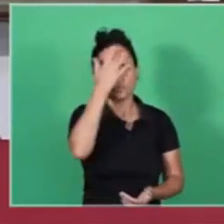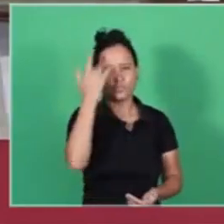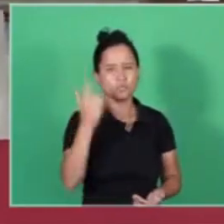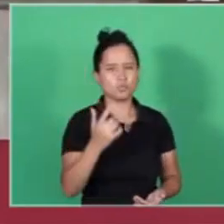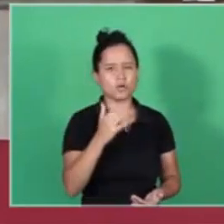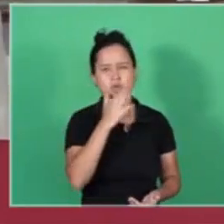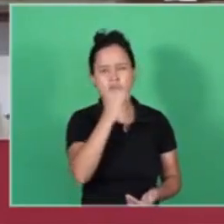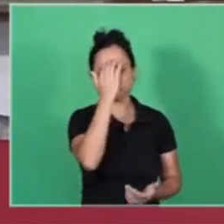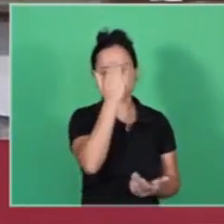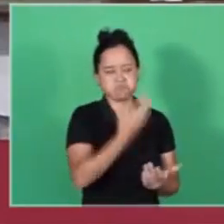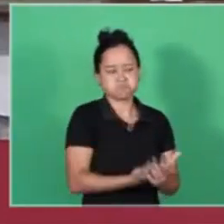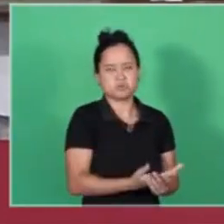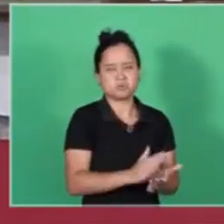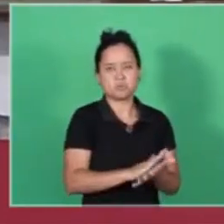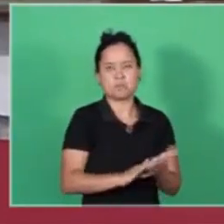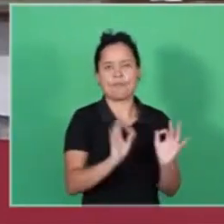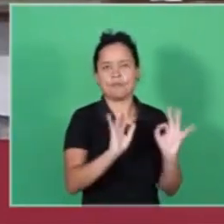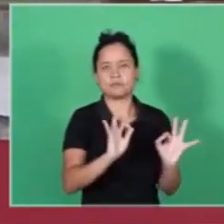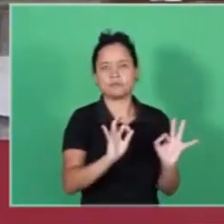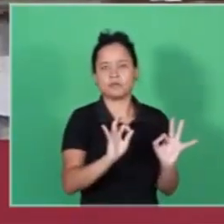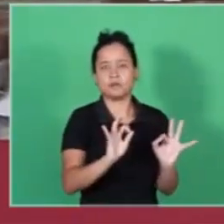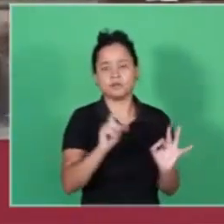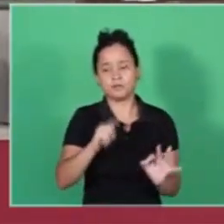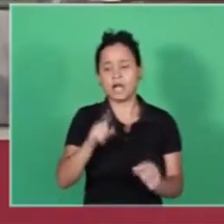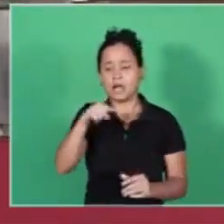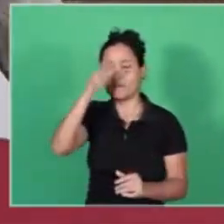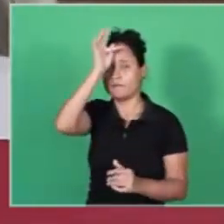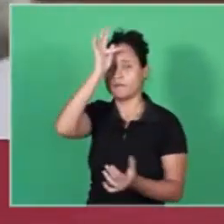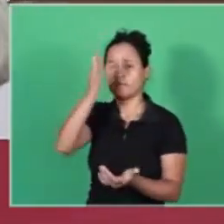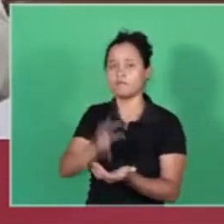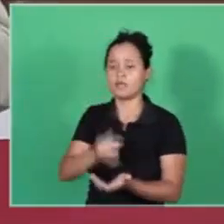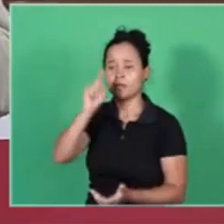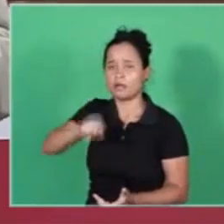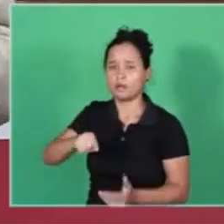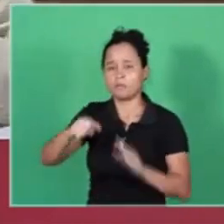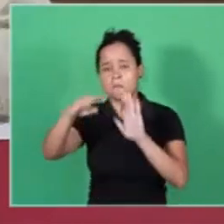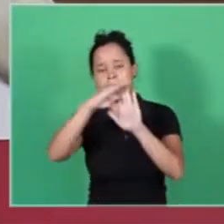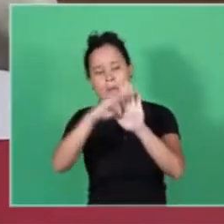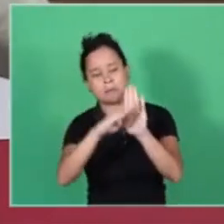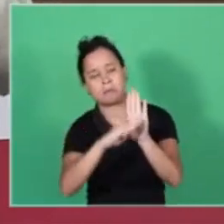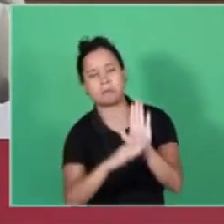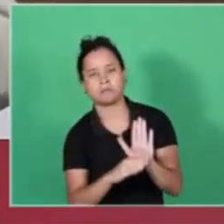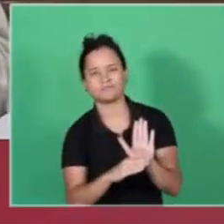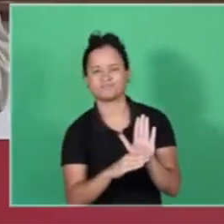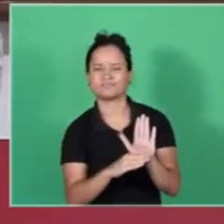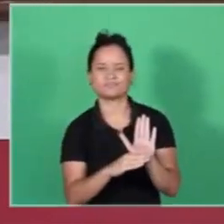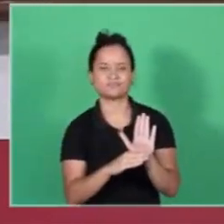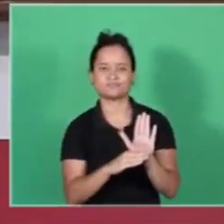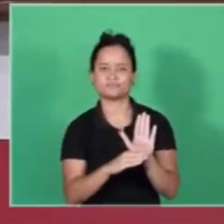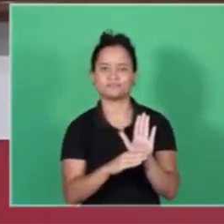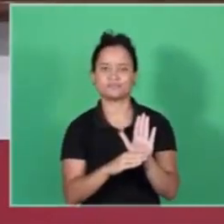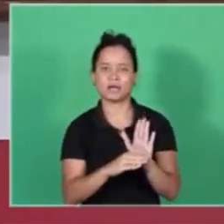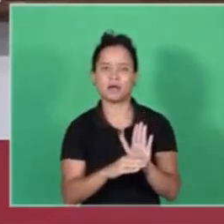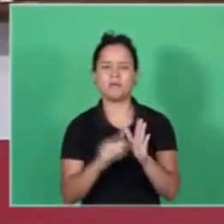que define fé. Meus irmãos, onde queremos chegar? Nós queremos dizer o seguinte.